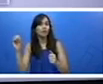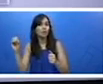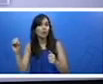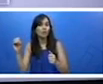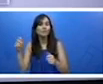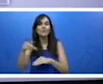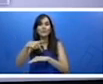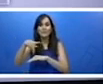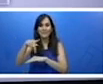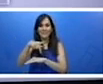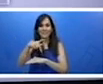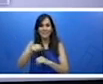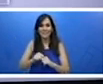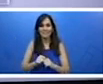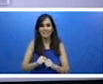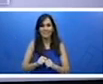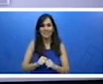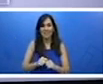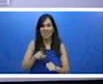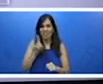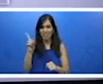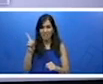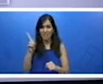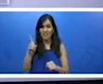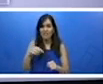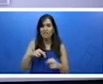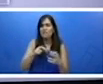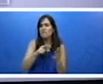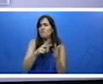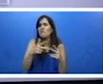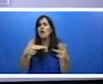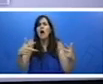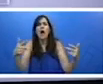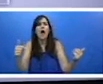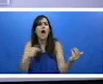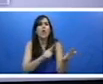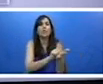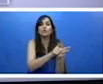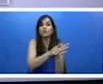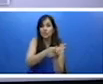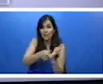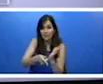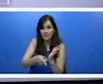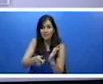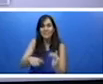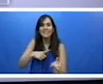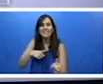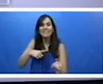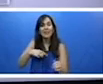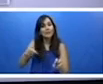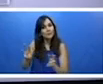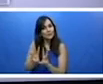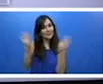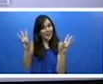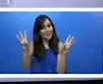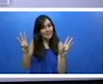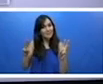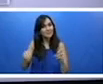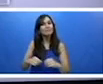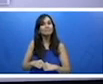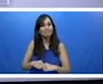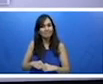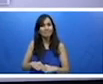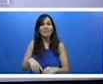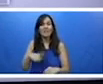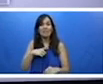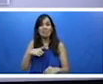nacional. Stefan Zweig percorreu diversos gêneros literários e obteve enorme sucesso de público, sendo